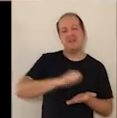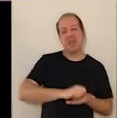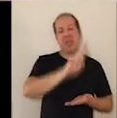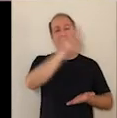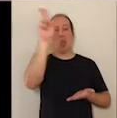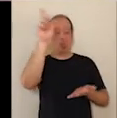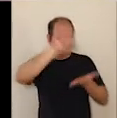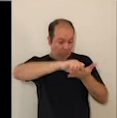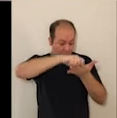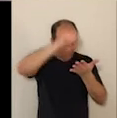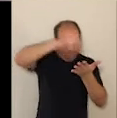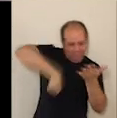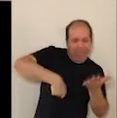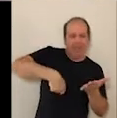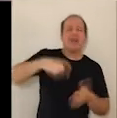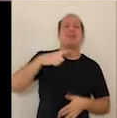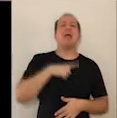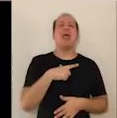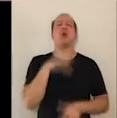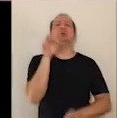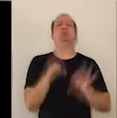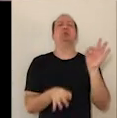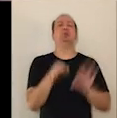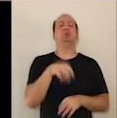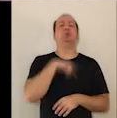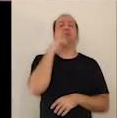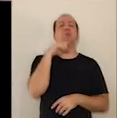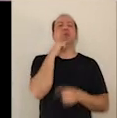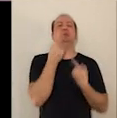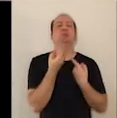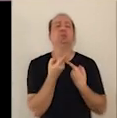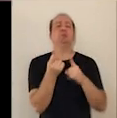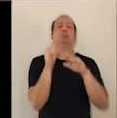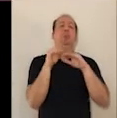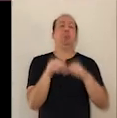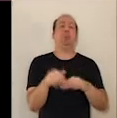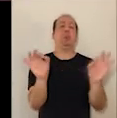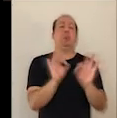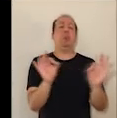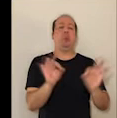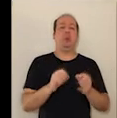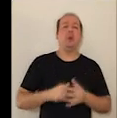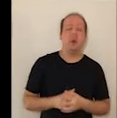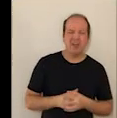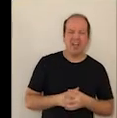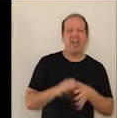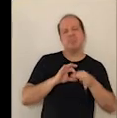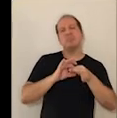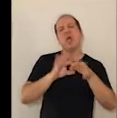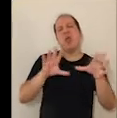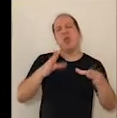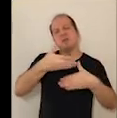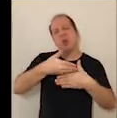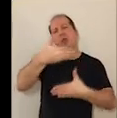o meu nome e assinar, nenhum tribunal irá contestar a sua validade. Deixe isso